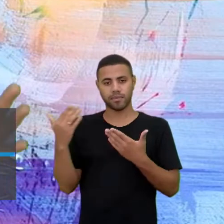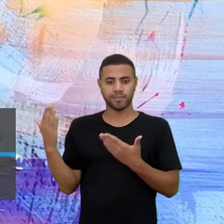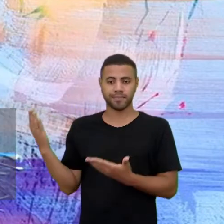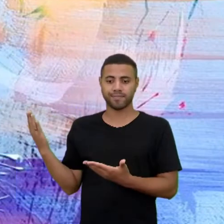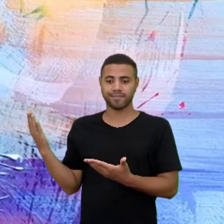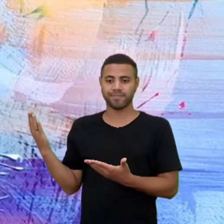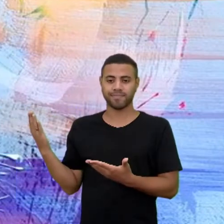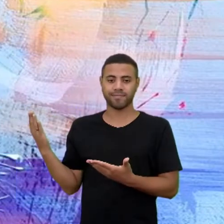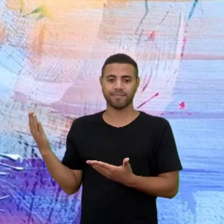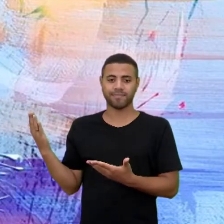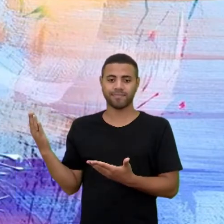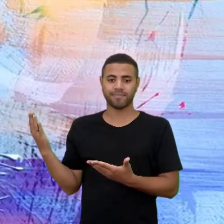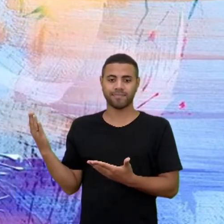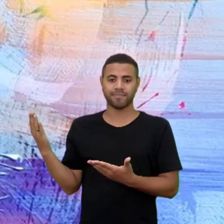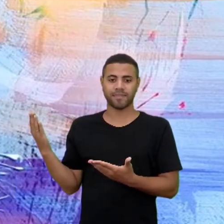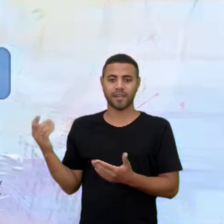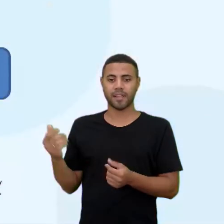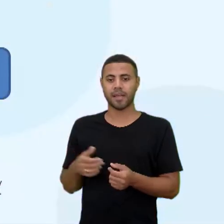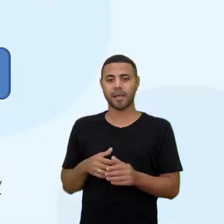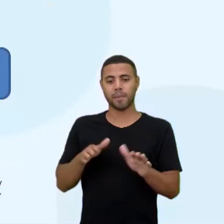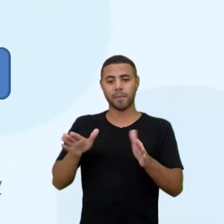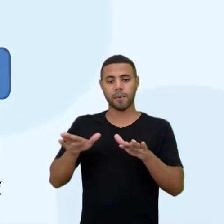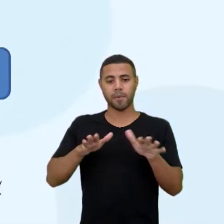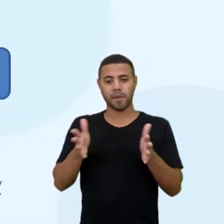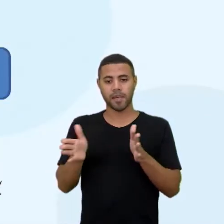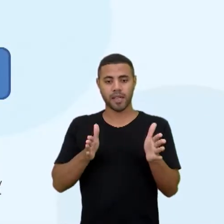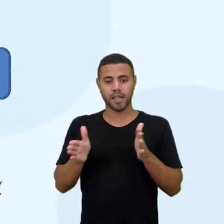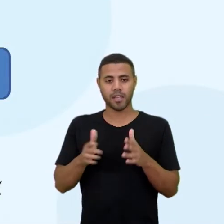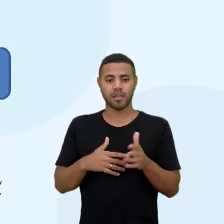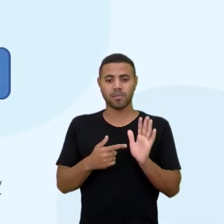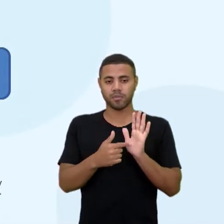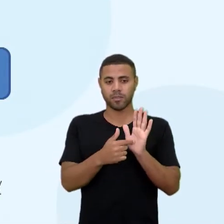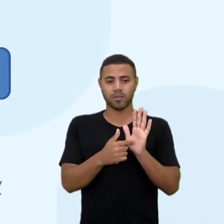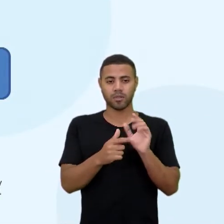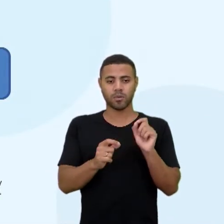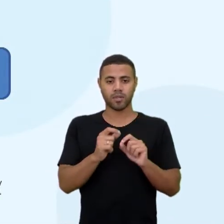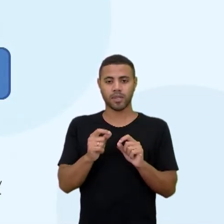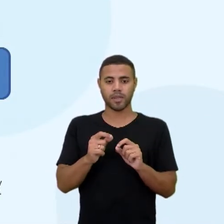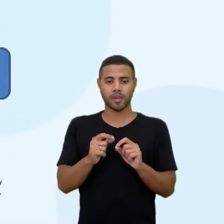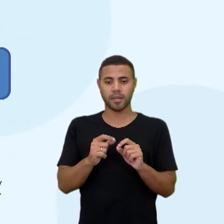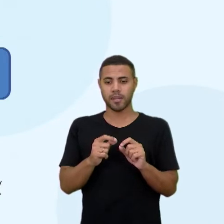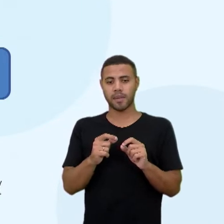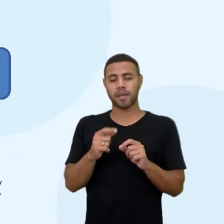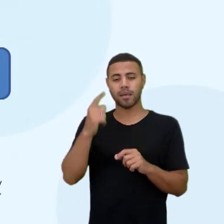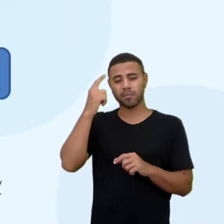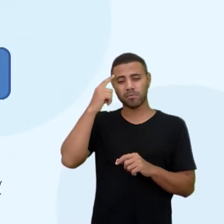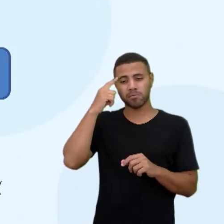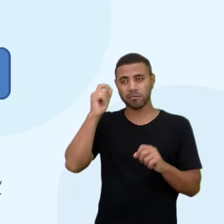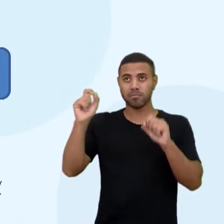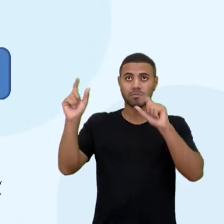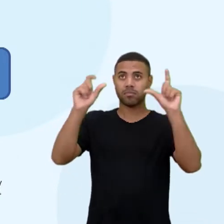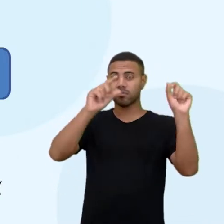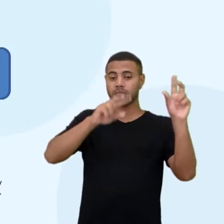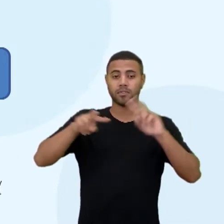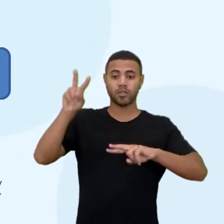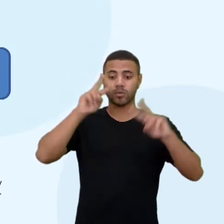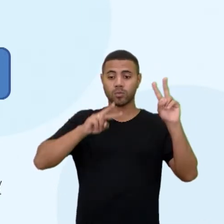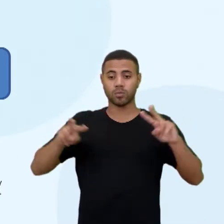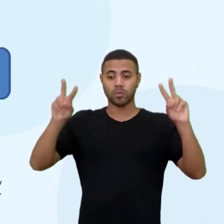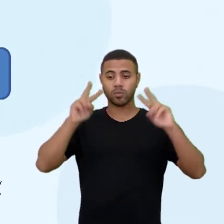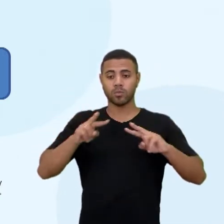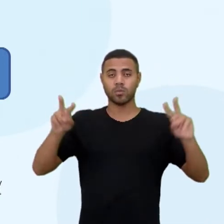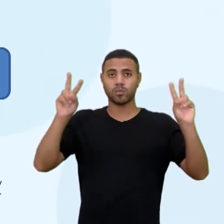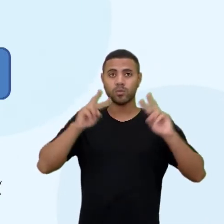um pequeno momento de briefing, que é esse, construindo o nosso mapa aí mental. mental. Falamos também sobre o layout durante o